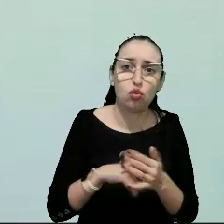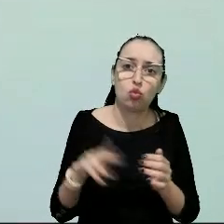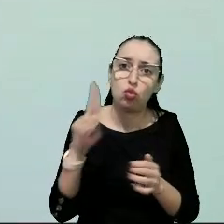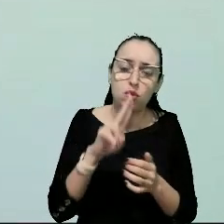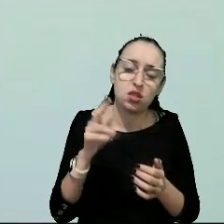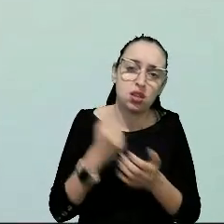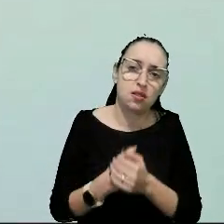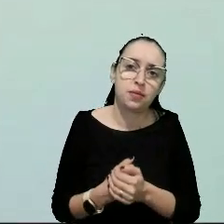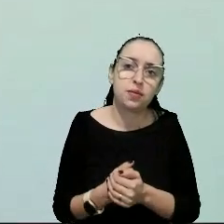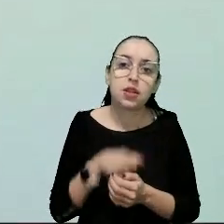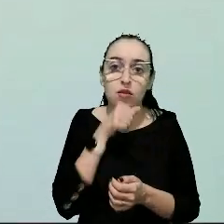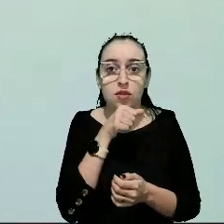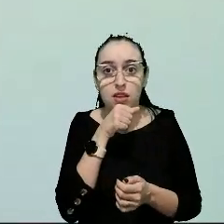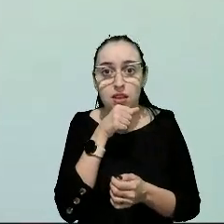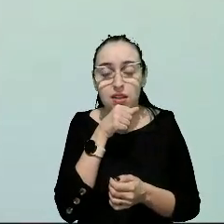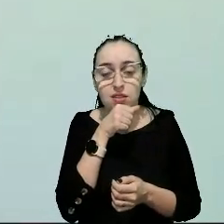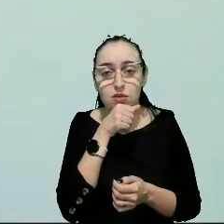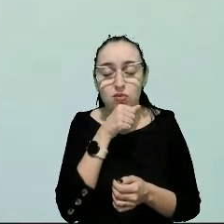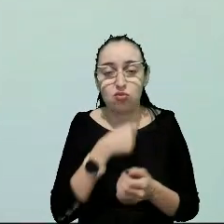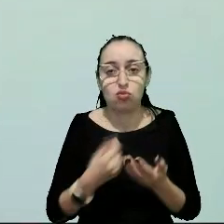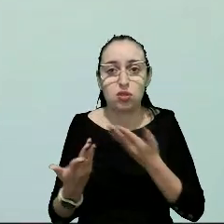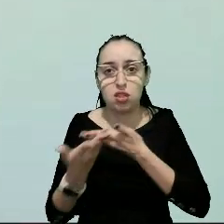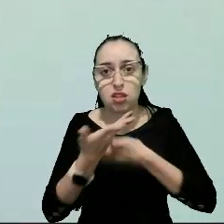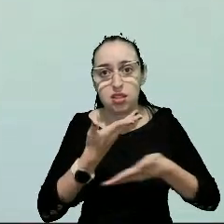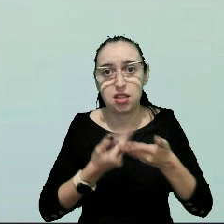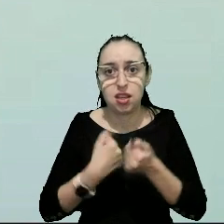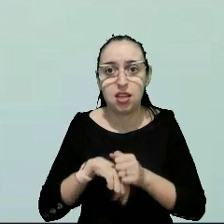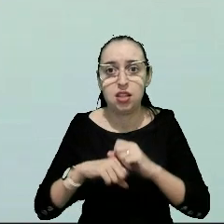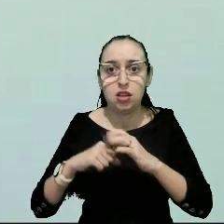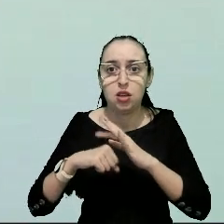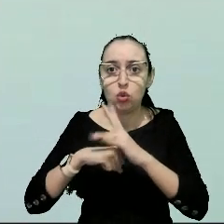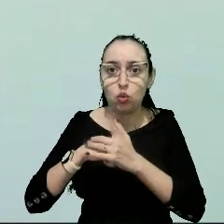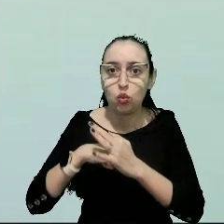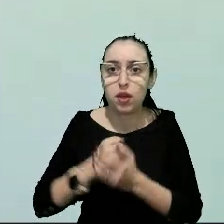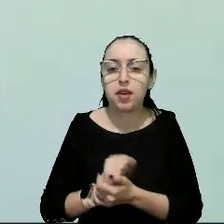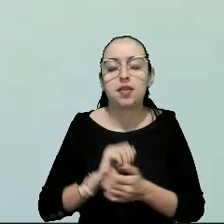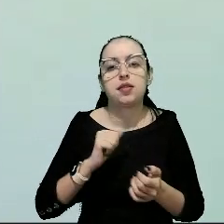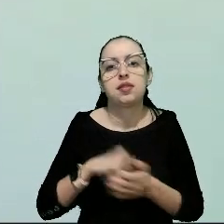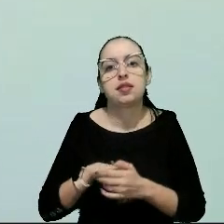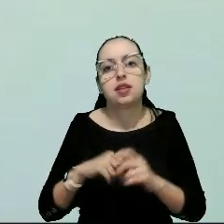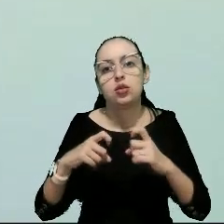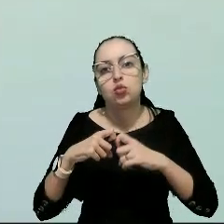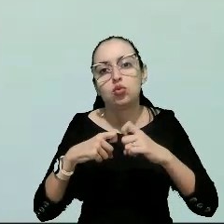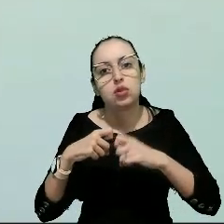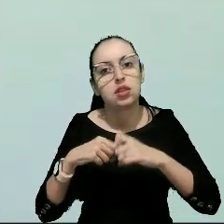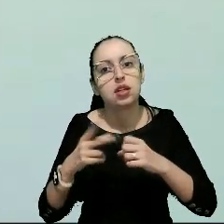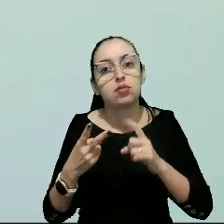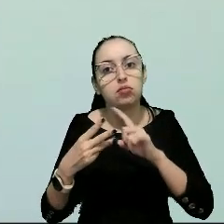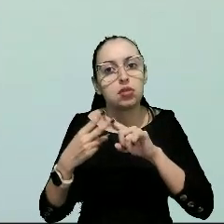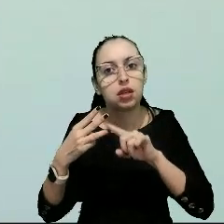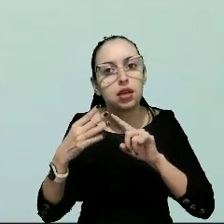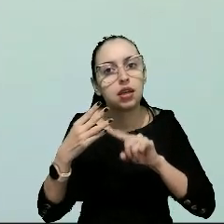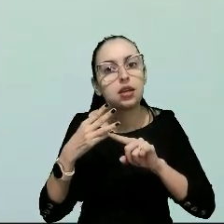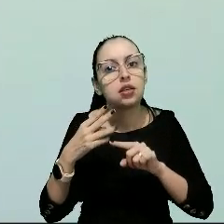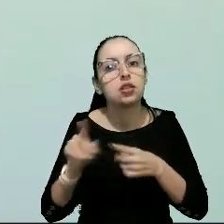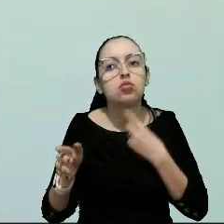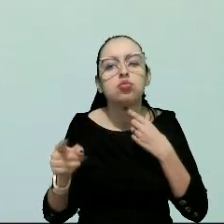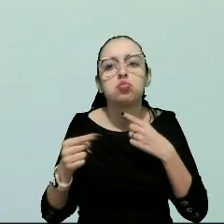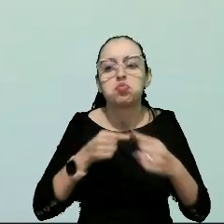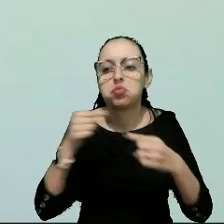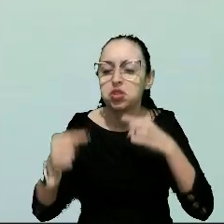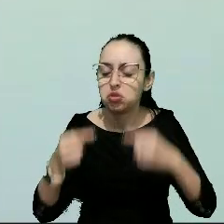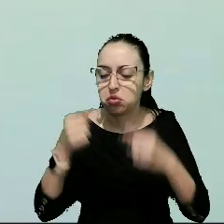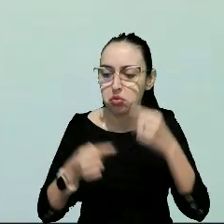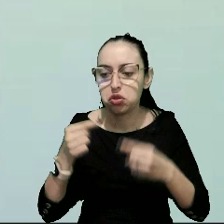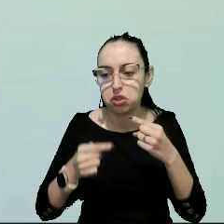vulnerável para as doenças sexualmente transmissíveis, tanto os homens quanto as mulheres. Então, eu já trouxe três questões para a